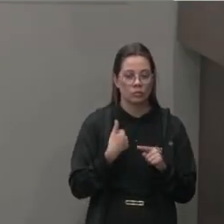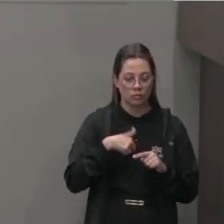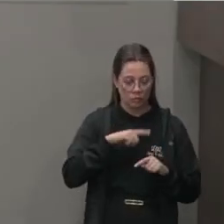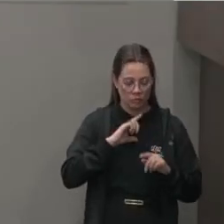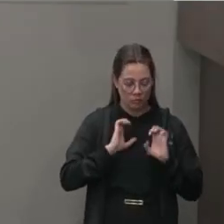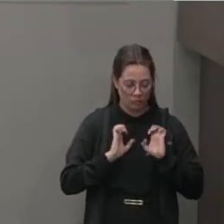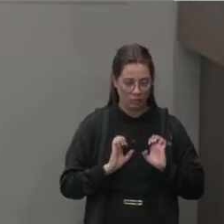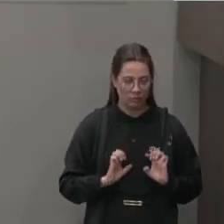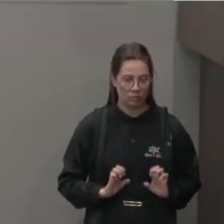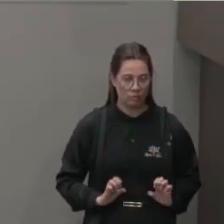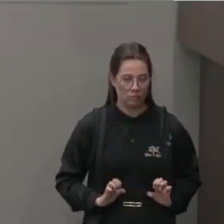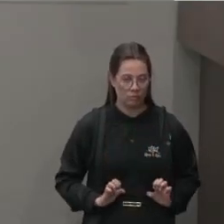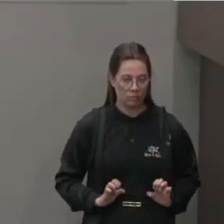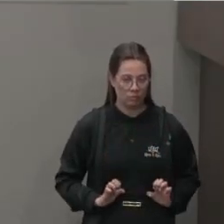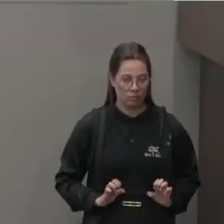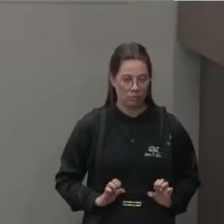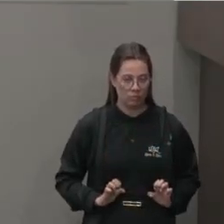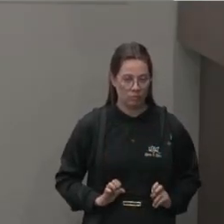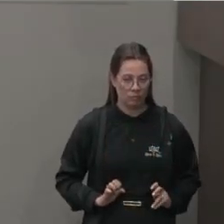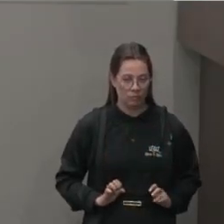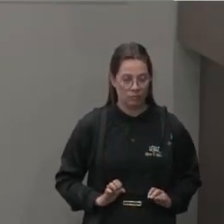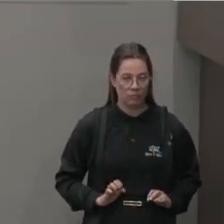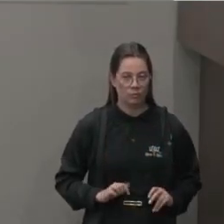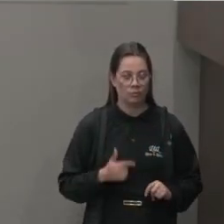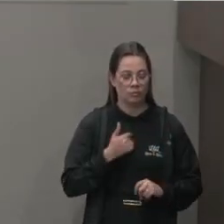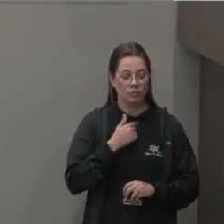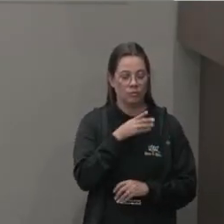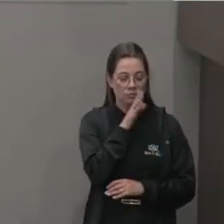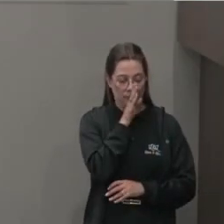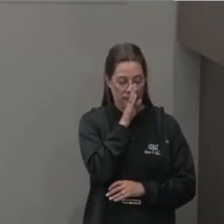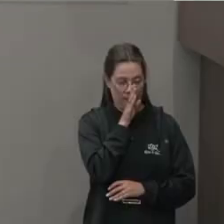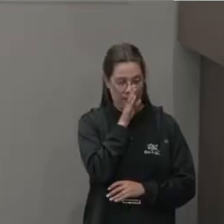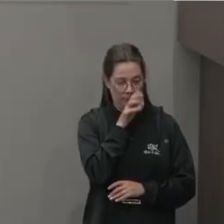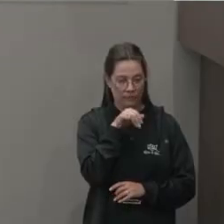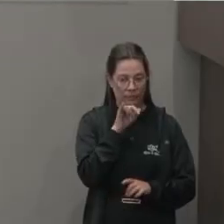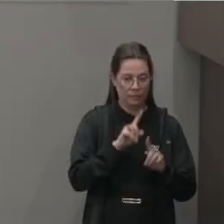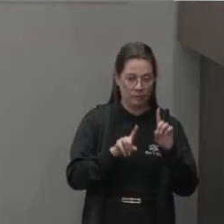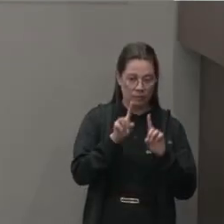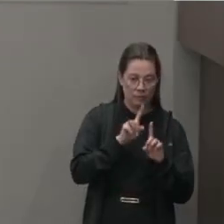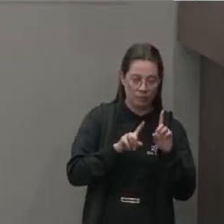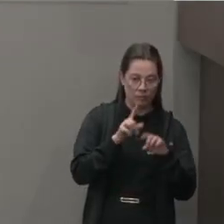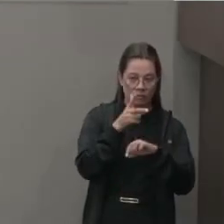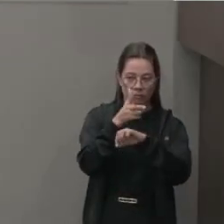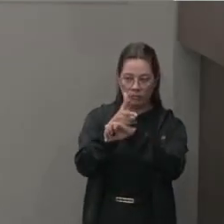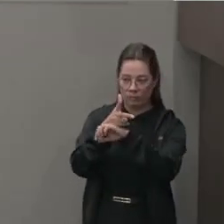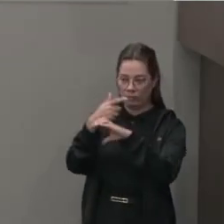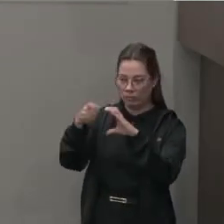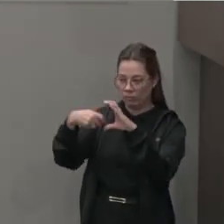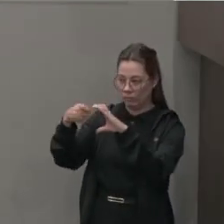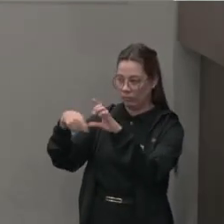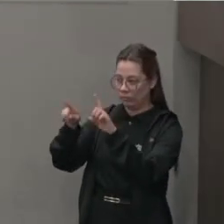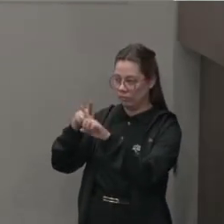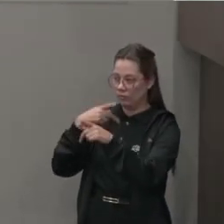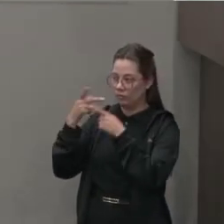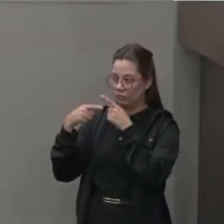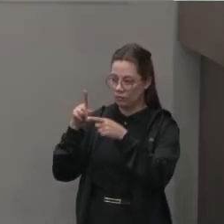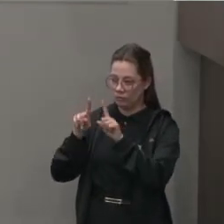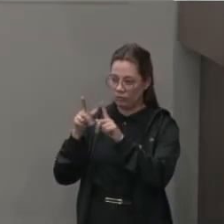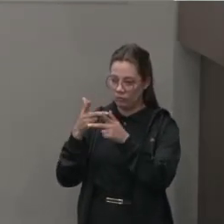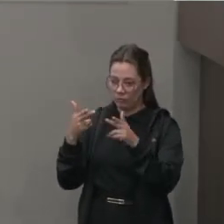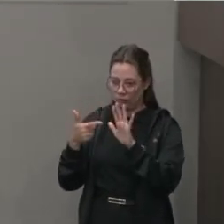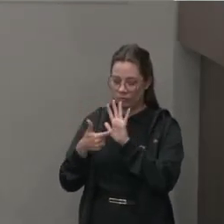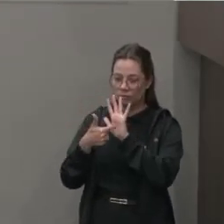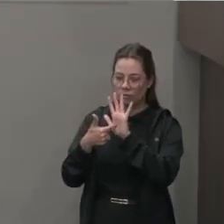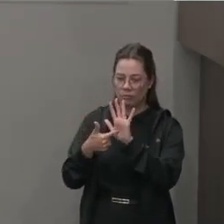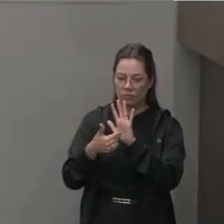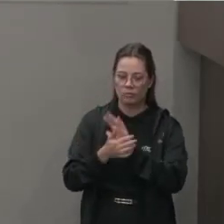ética. Ética. Eu não falo nada. Se alguém tiver alguma filmagem eu falando alguma coisa, me apresente, que eu vou